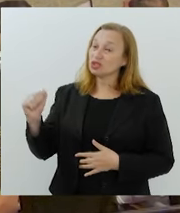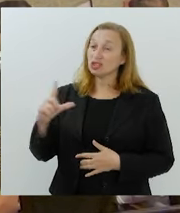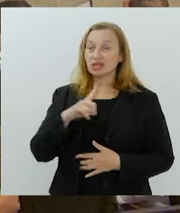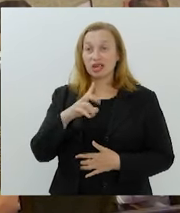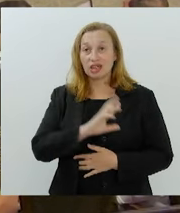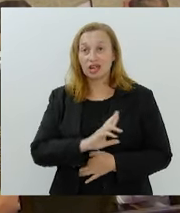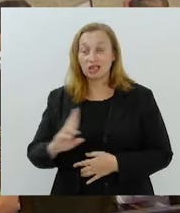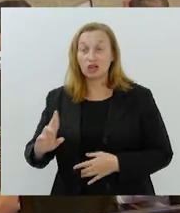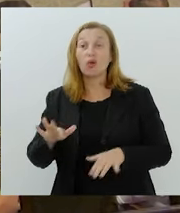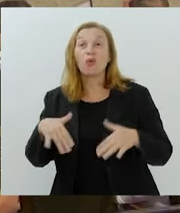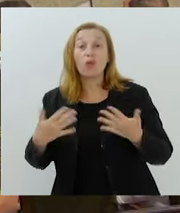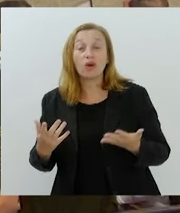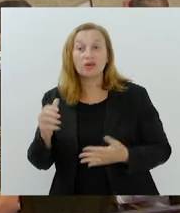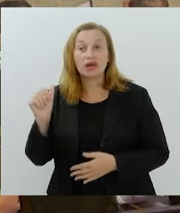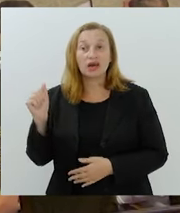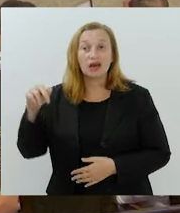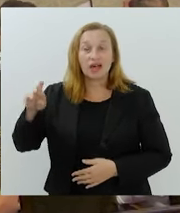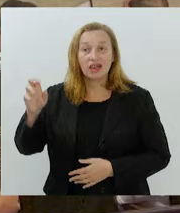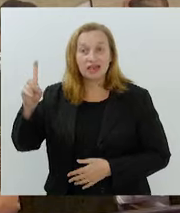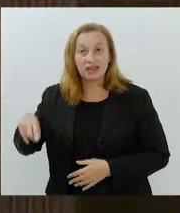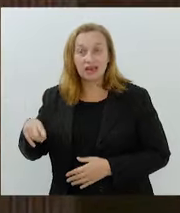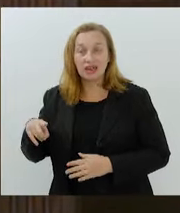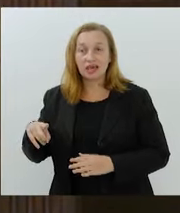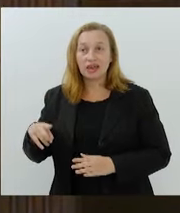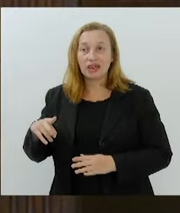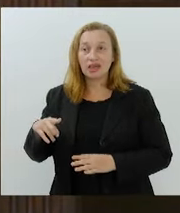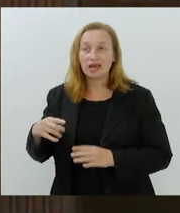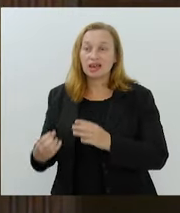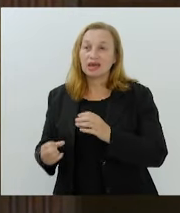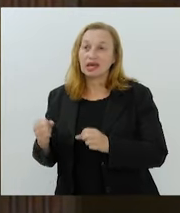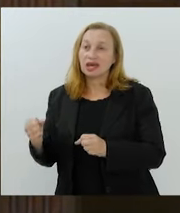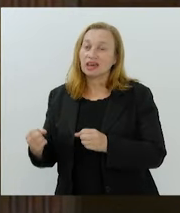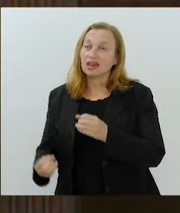André montar a Igreja da Sustentabilidade.